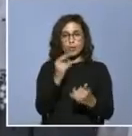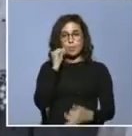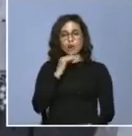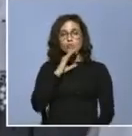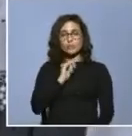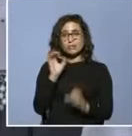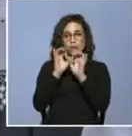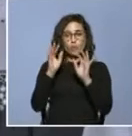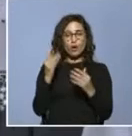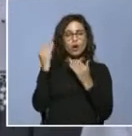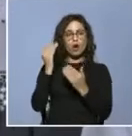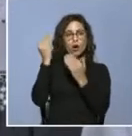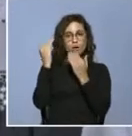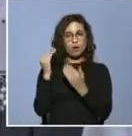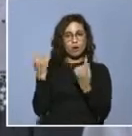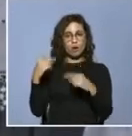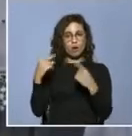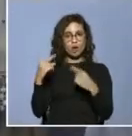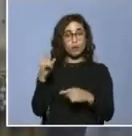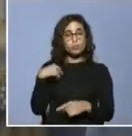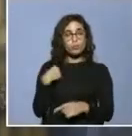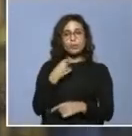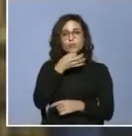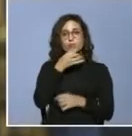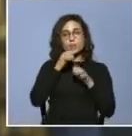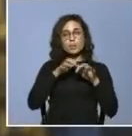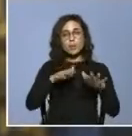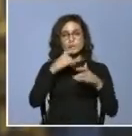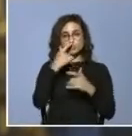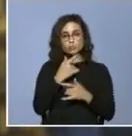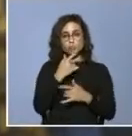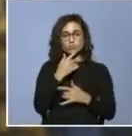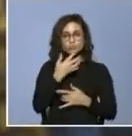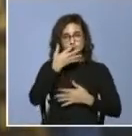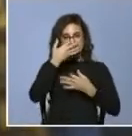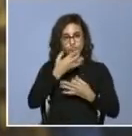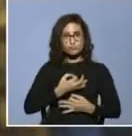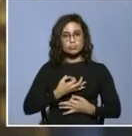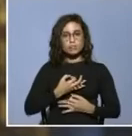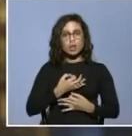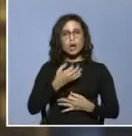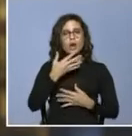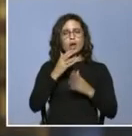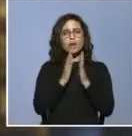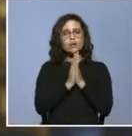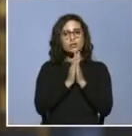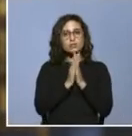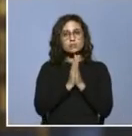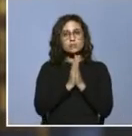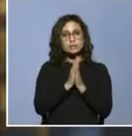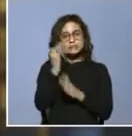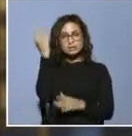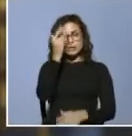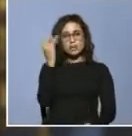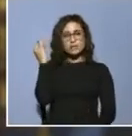e glorificado. Ele que falou pelos profetas. Creio na Igreja Una, Santa, Católica e